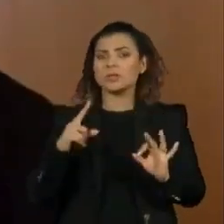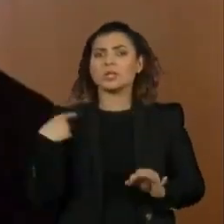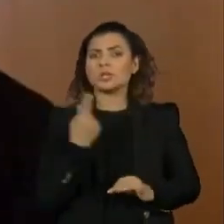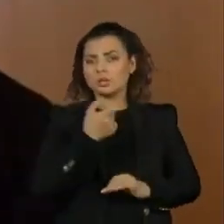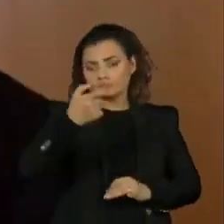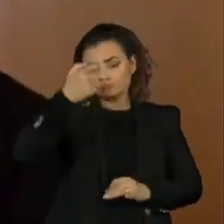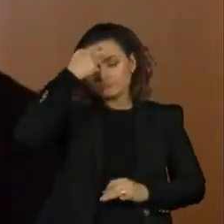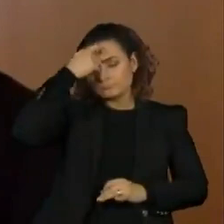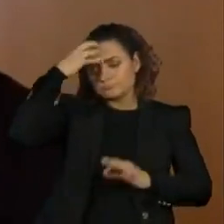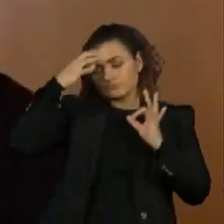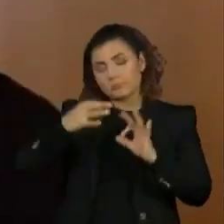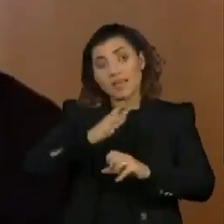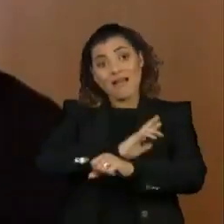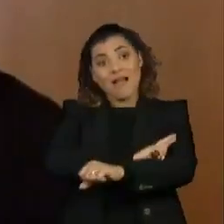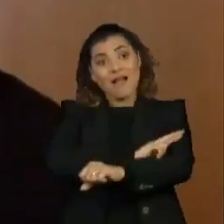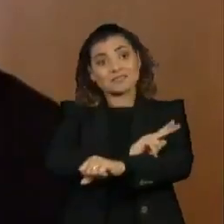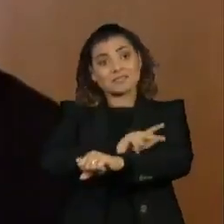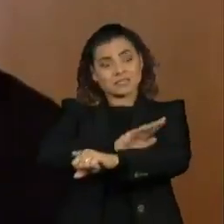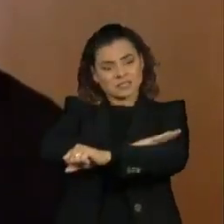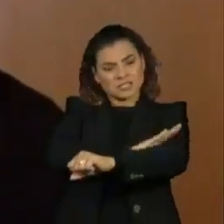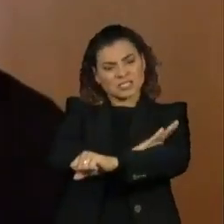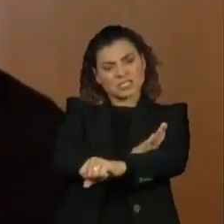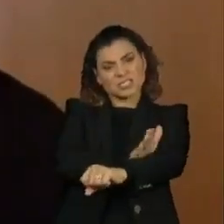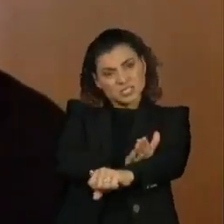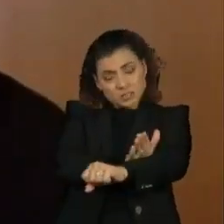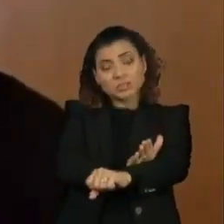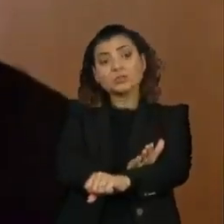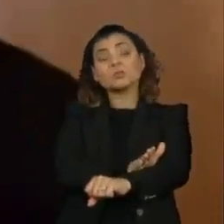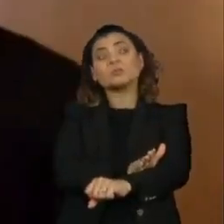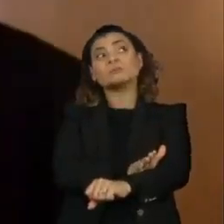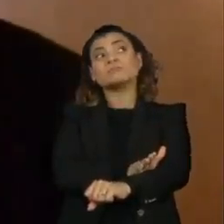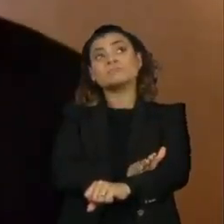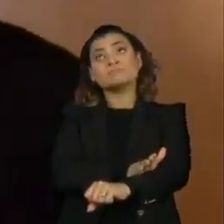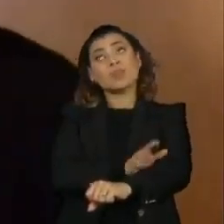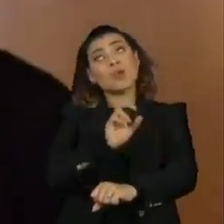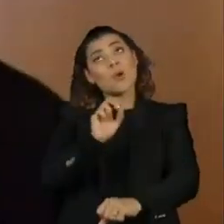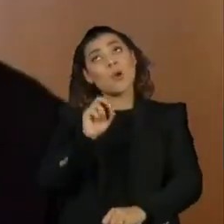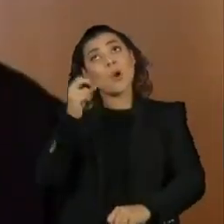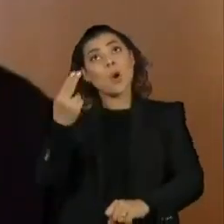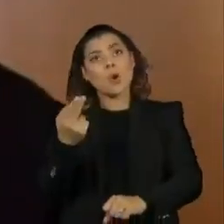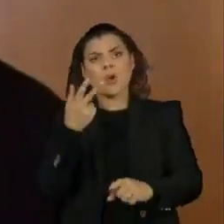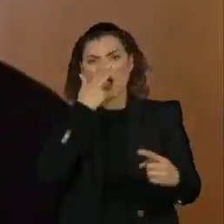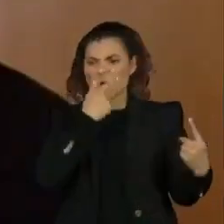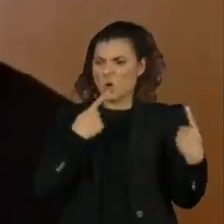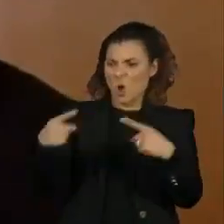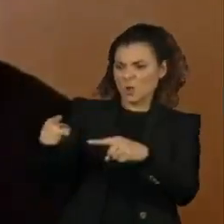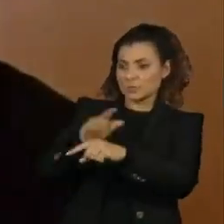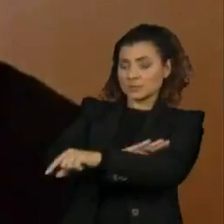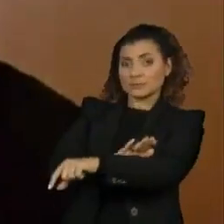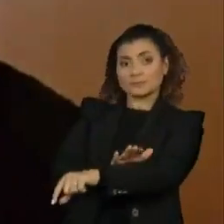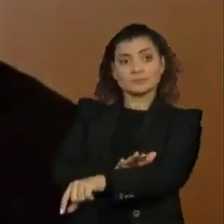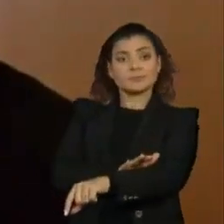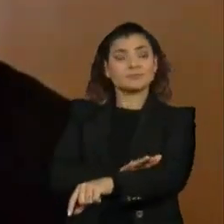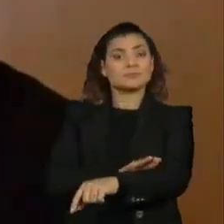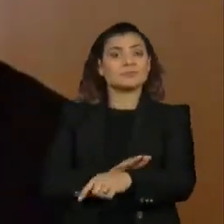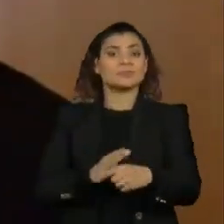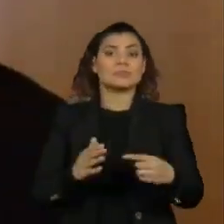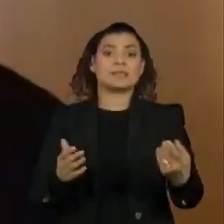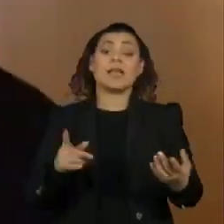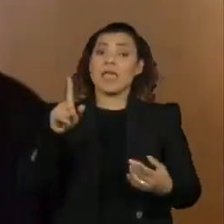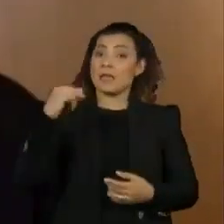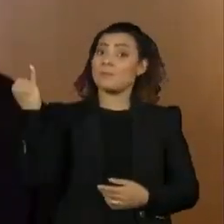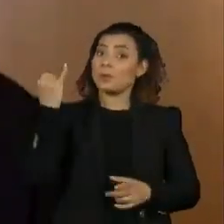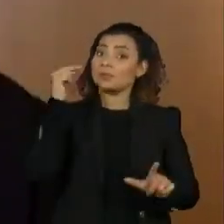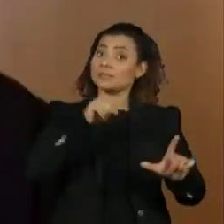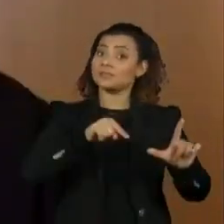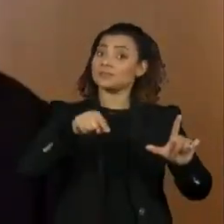a consciência que o racismo é um componente, o racismo ou o antirracismo é um componente importante na hora